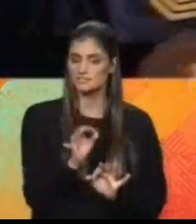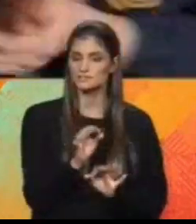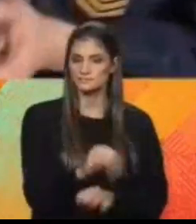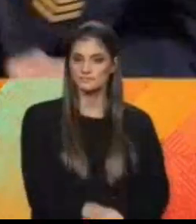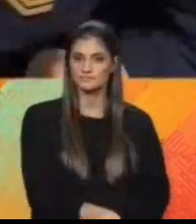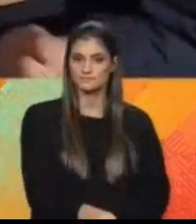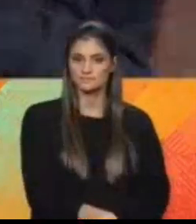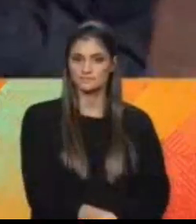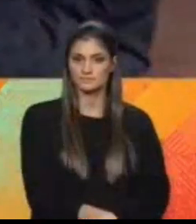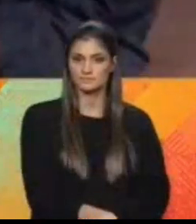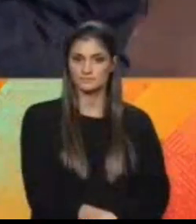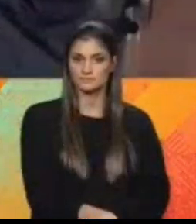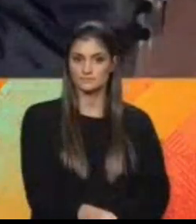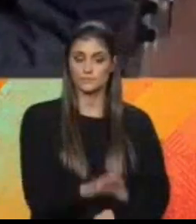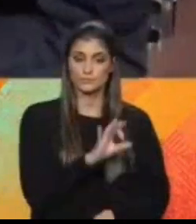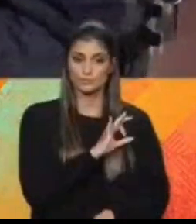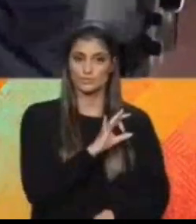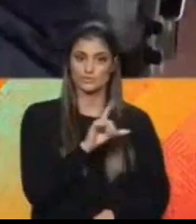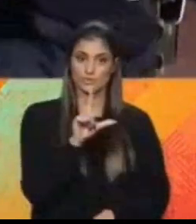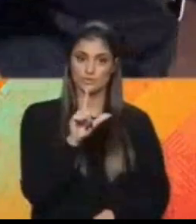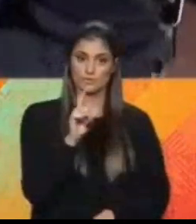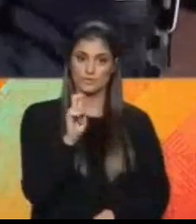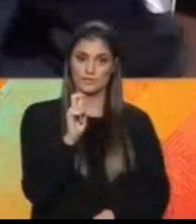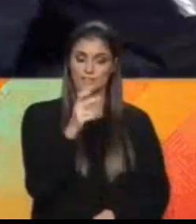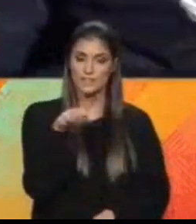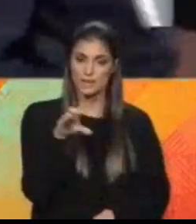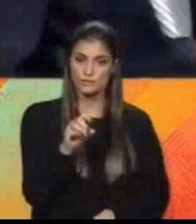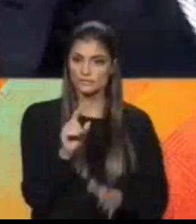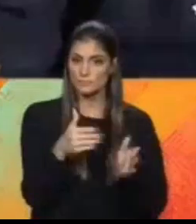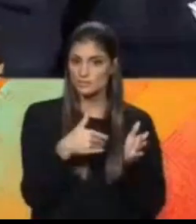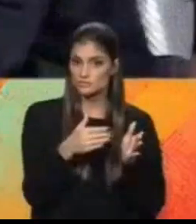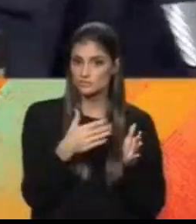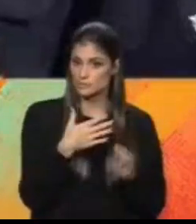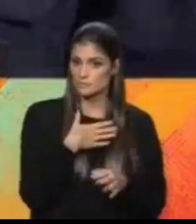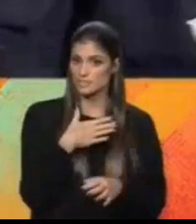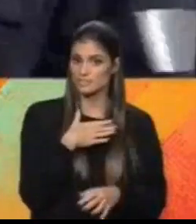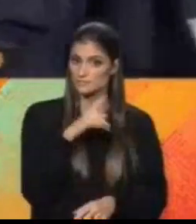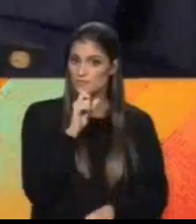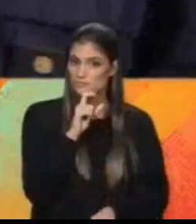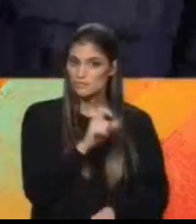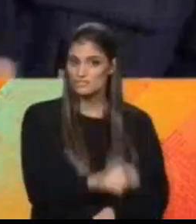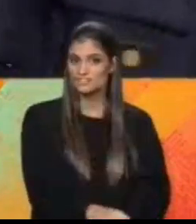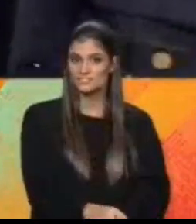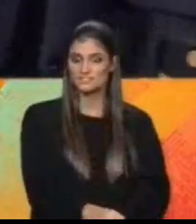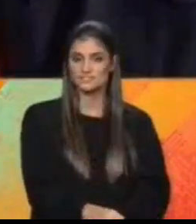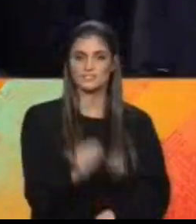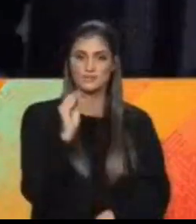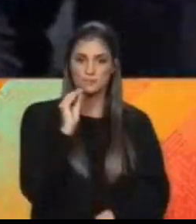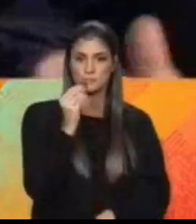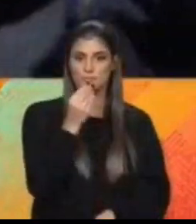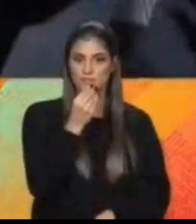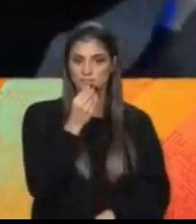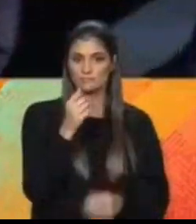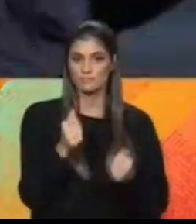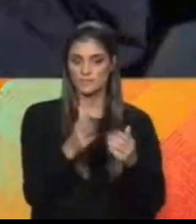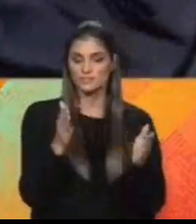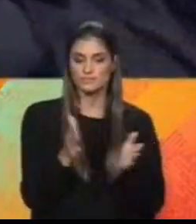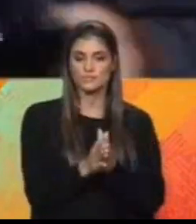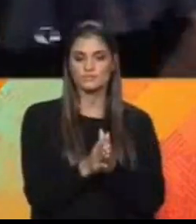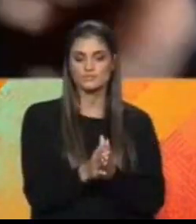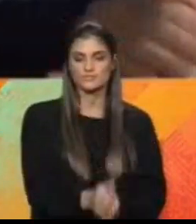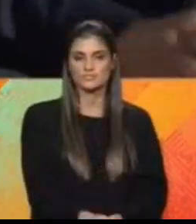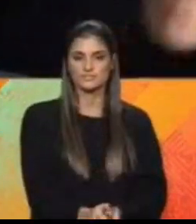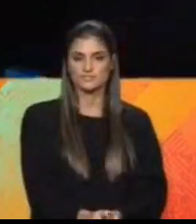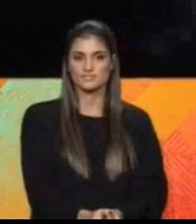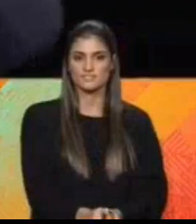Será que o senhor Leal também cozinharia para mim? Um beijinho para todos,